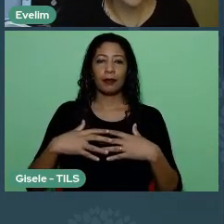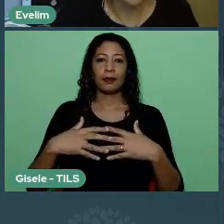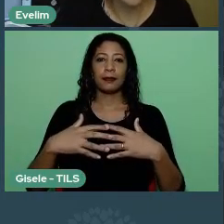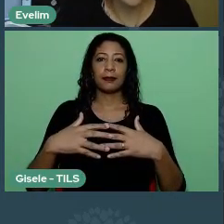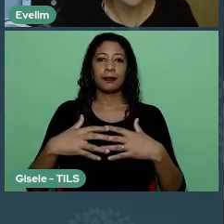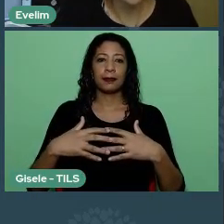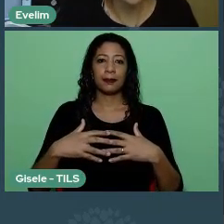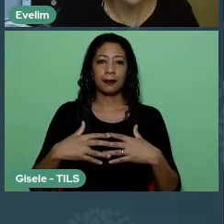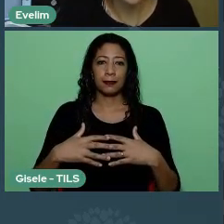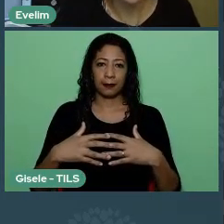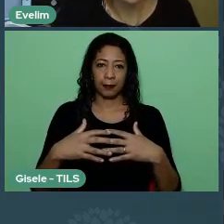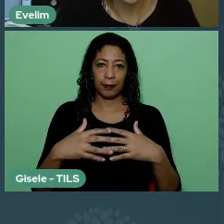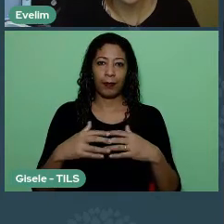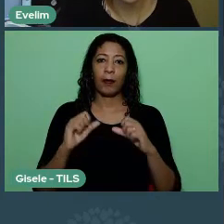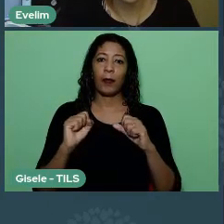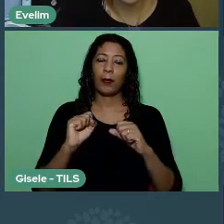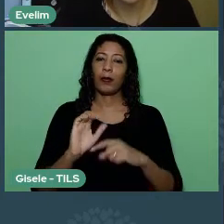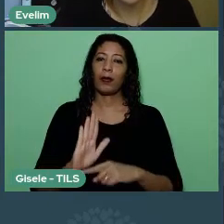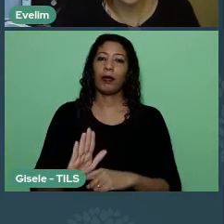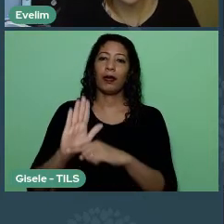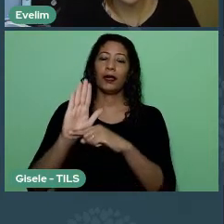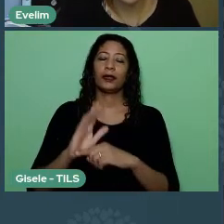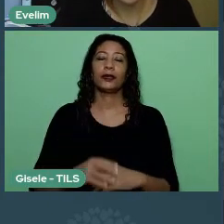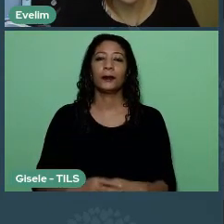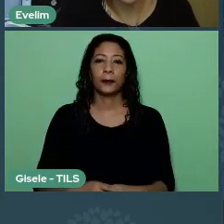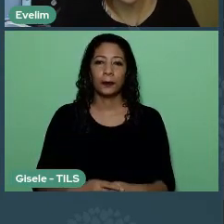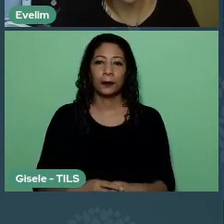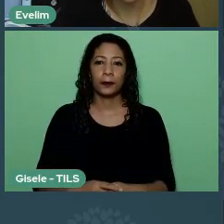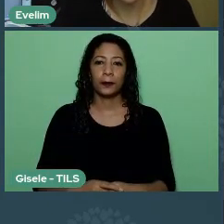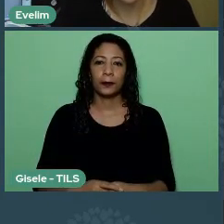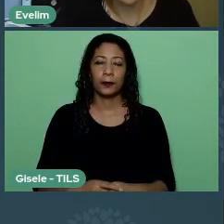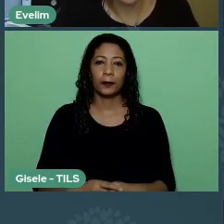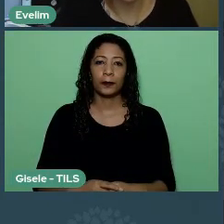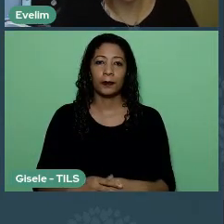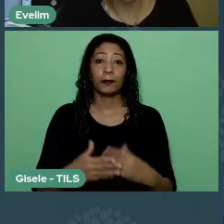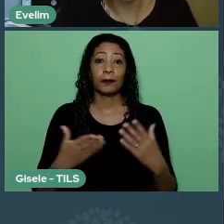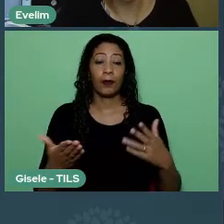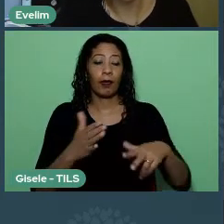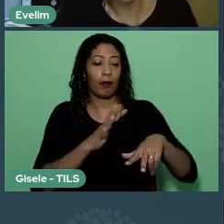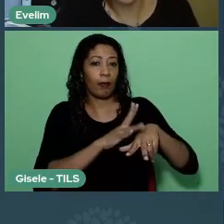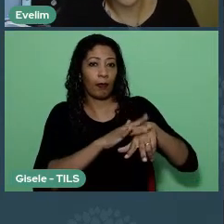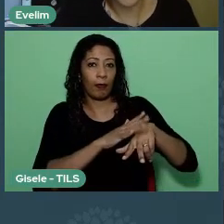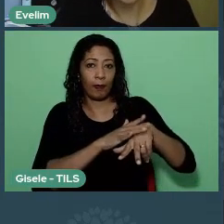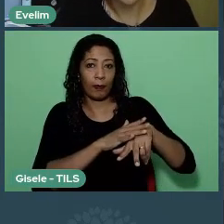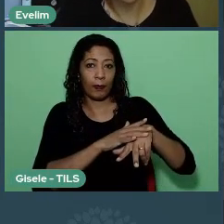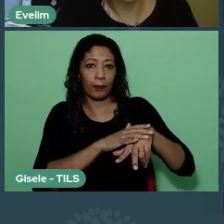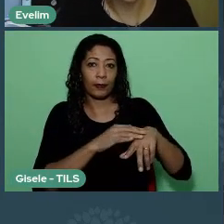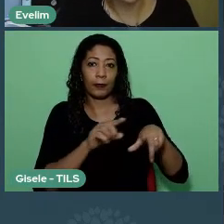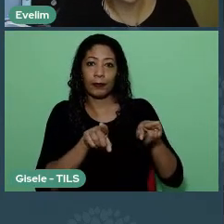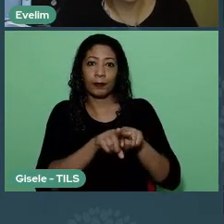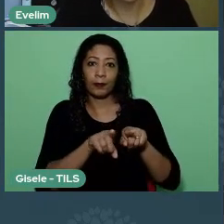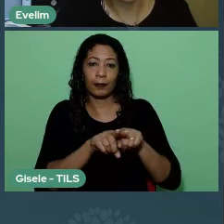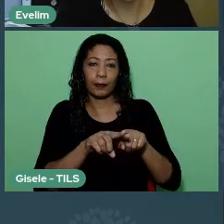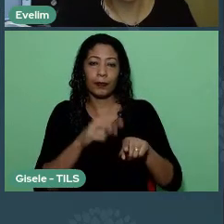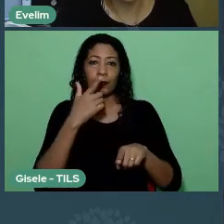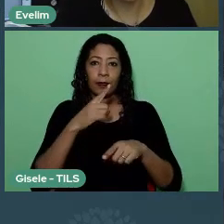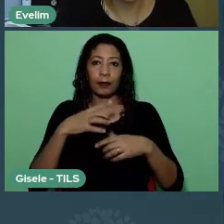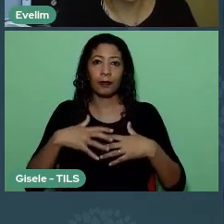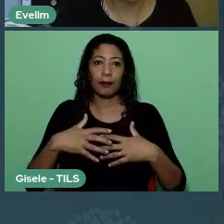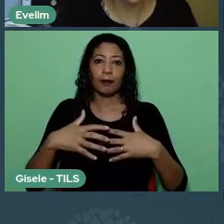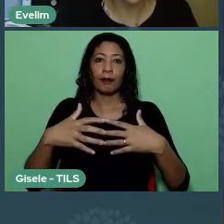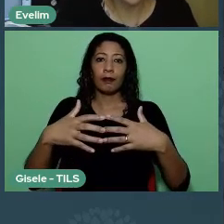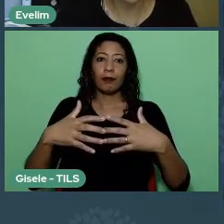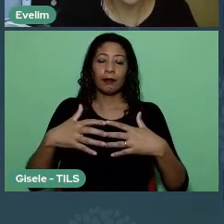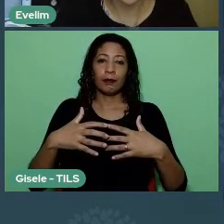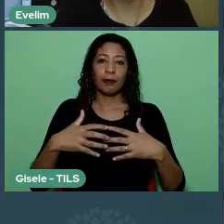uma hipocapnia, e esses pacientes têm essa hiperventilação e esse